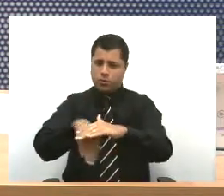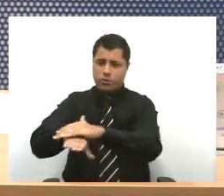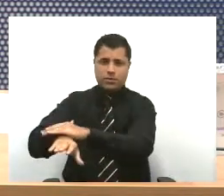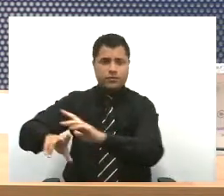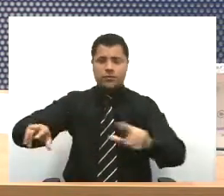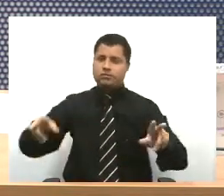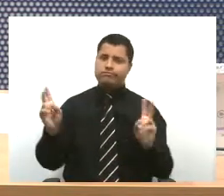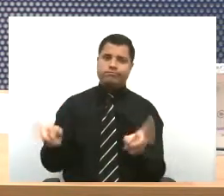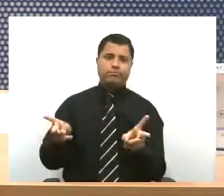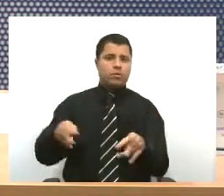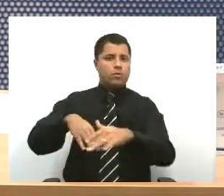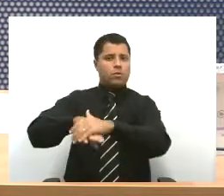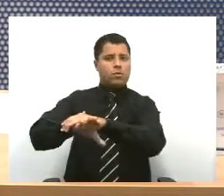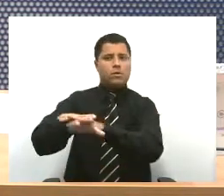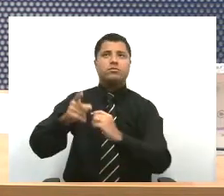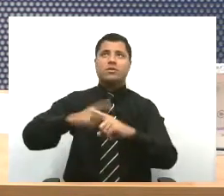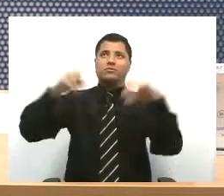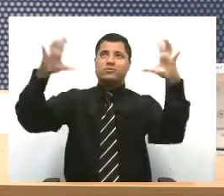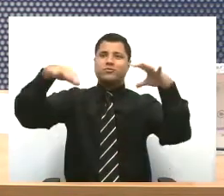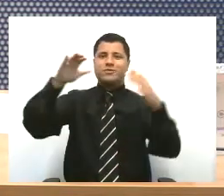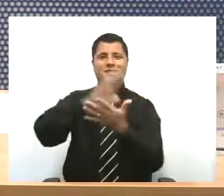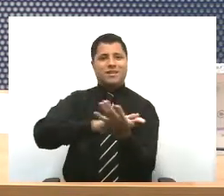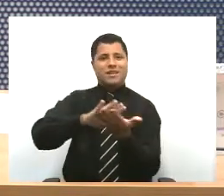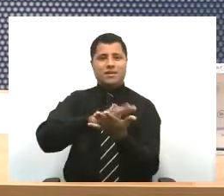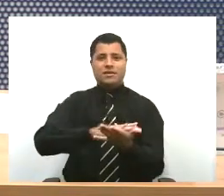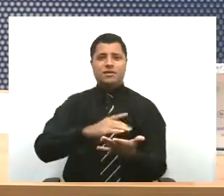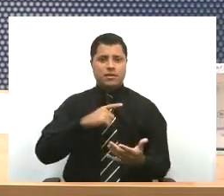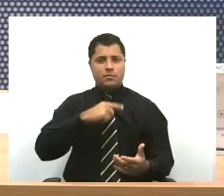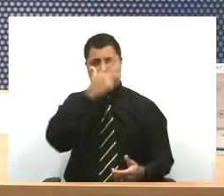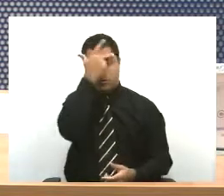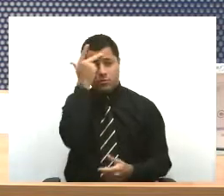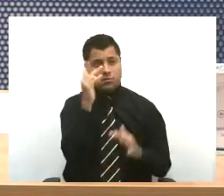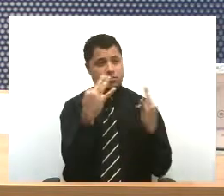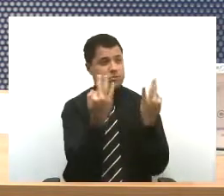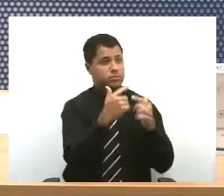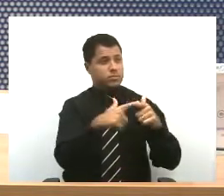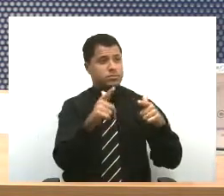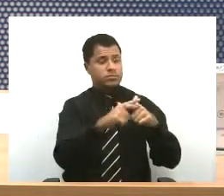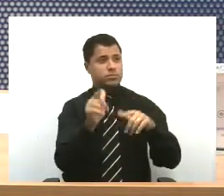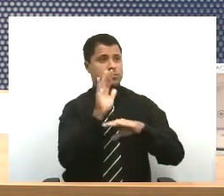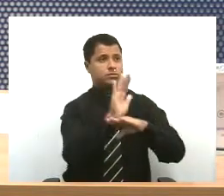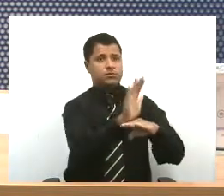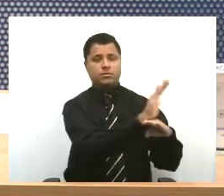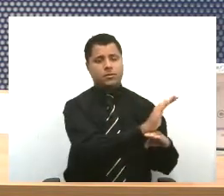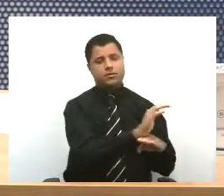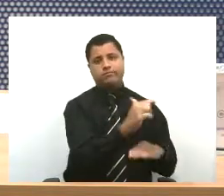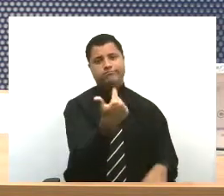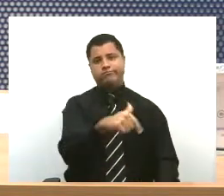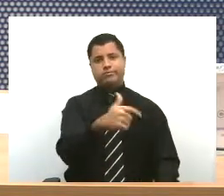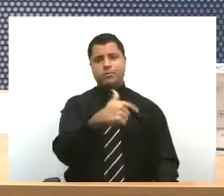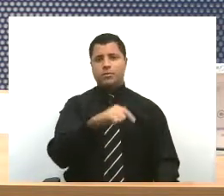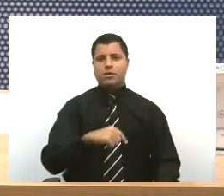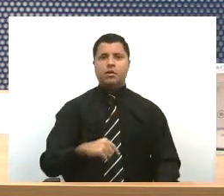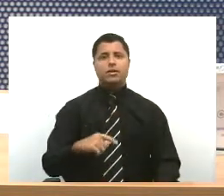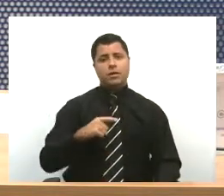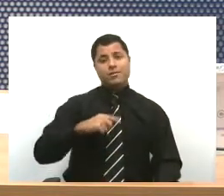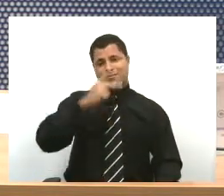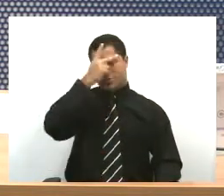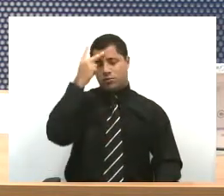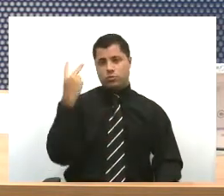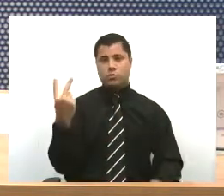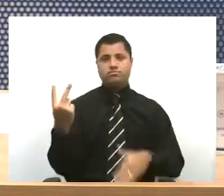pessoas, graças a Deus, que a gente tivesse que fazer um número maior de doações. Tivemos duas perdas de